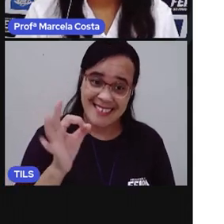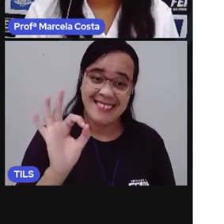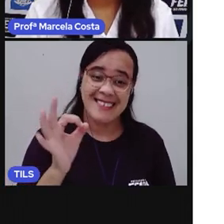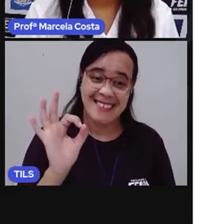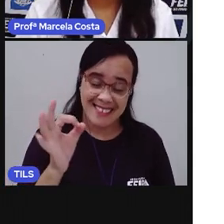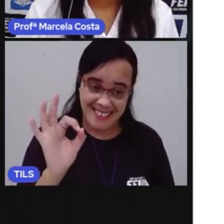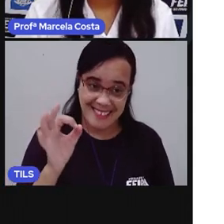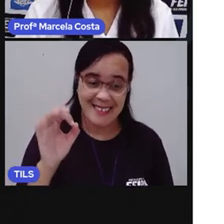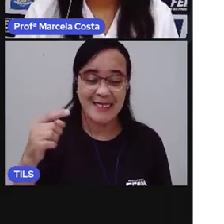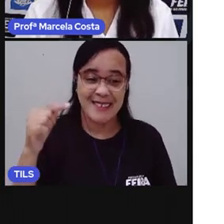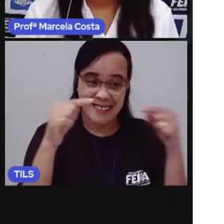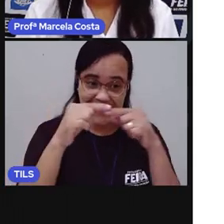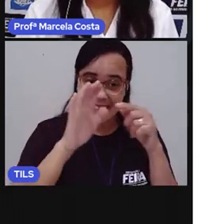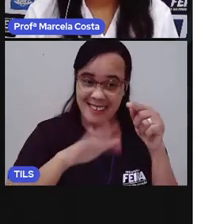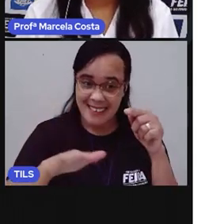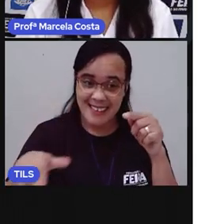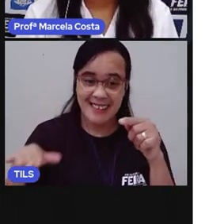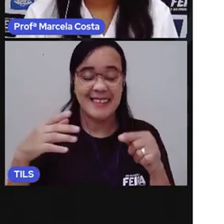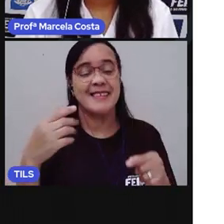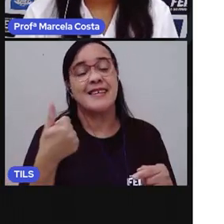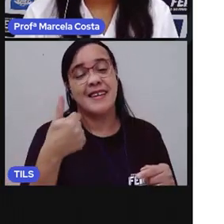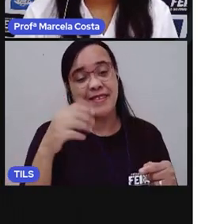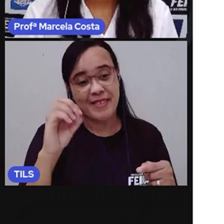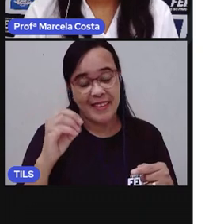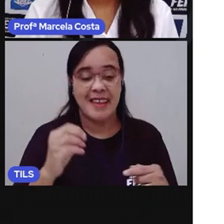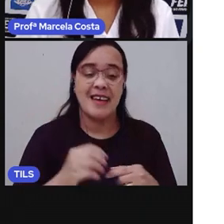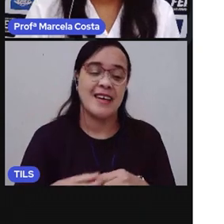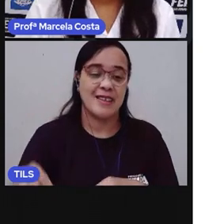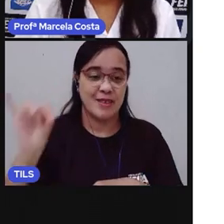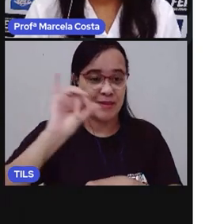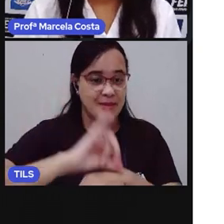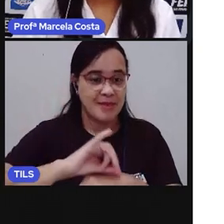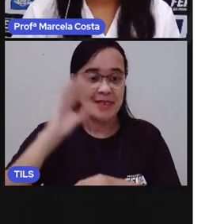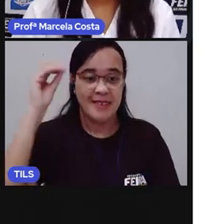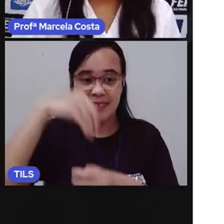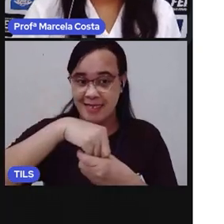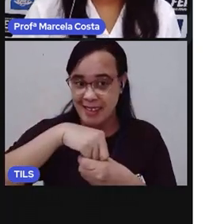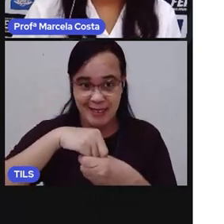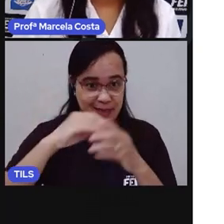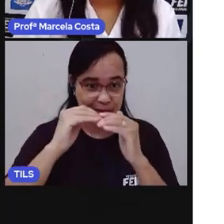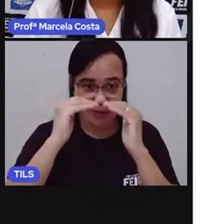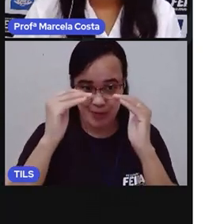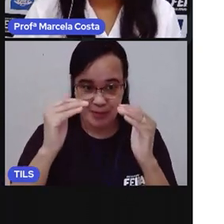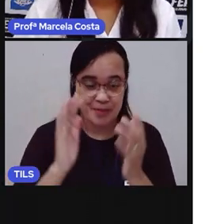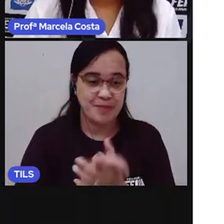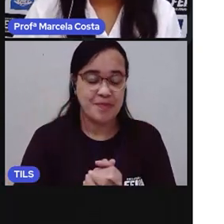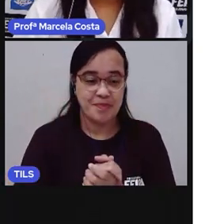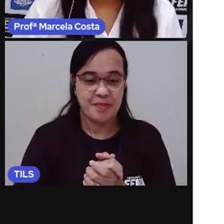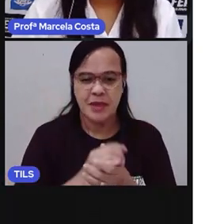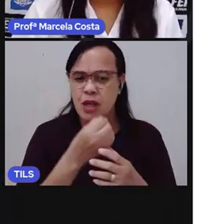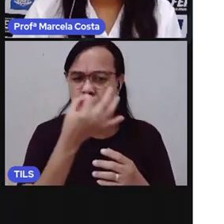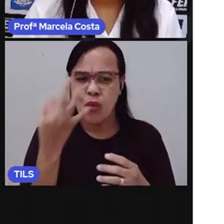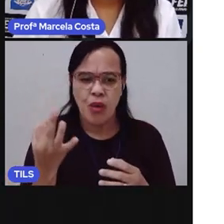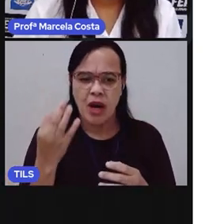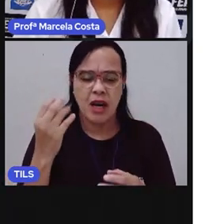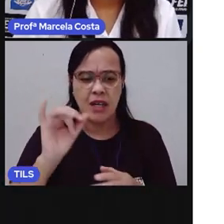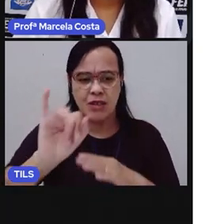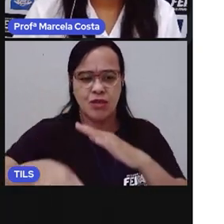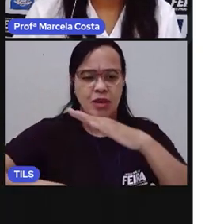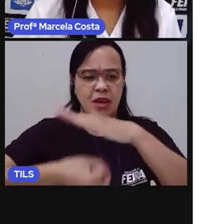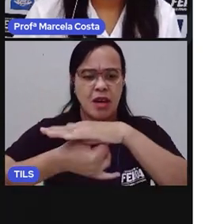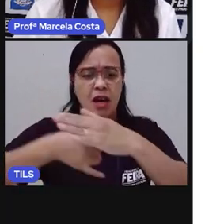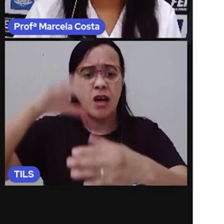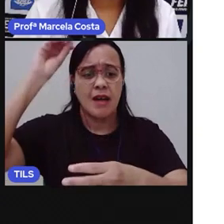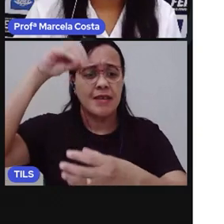né As crianças tem 10 dentes na parte superior da boca Quantos dentes tem na